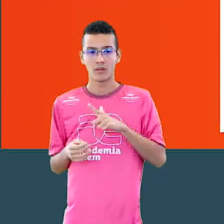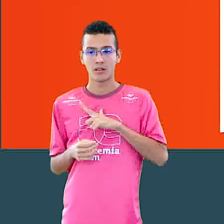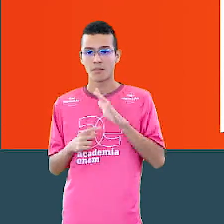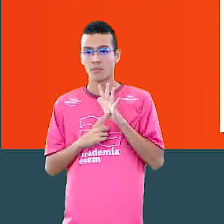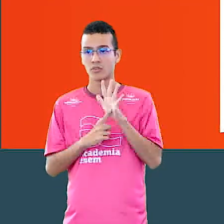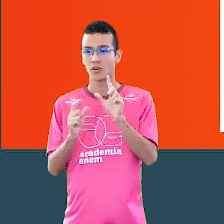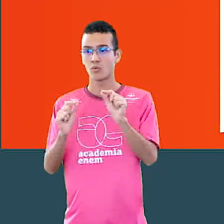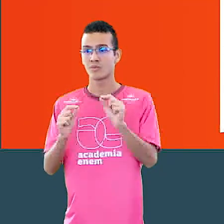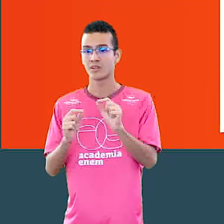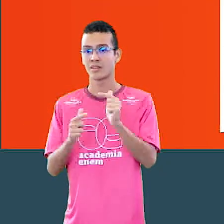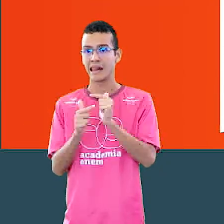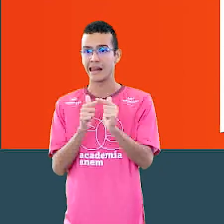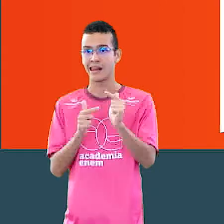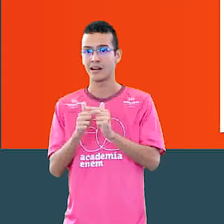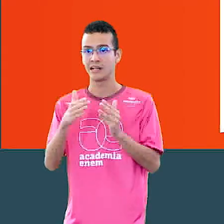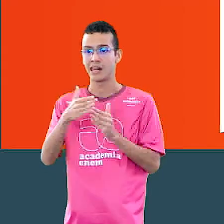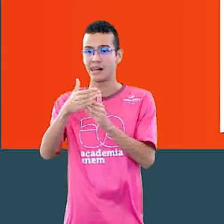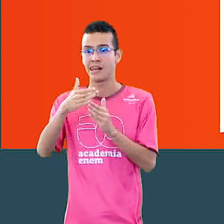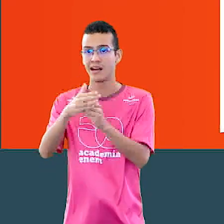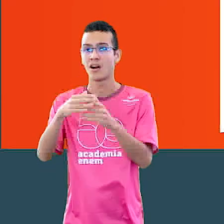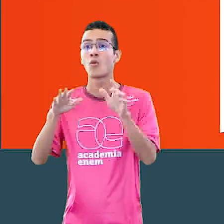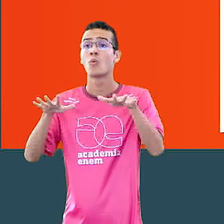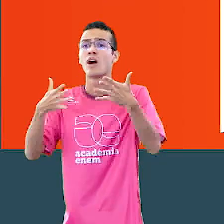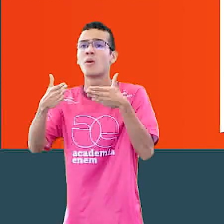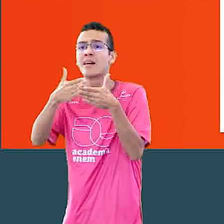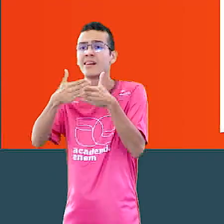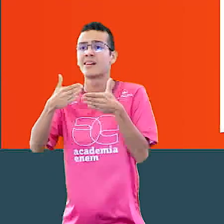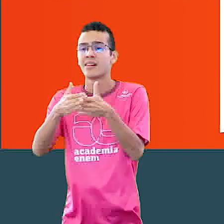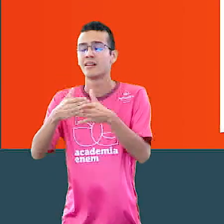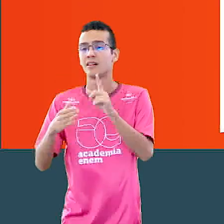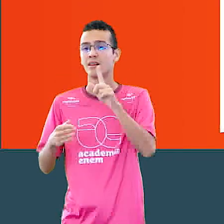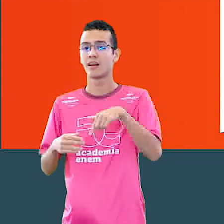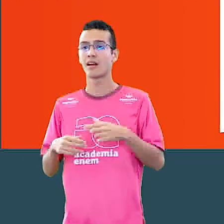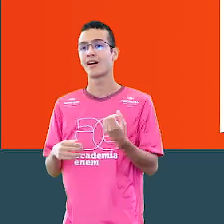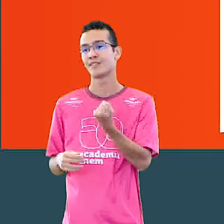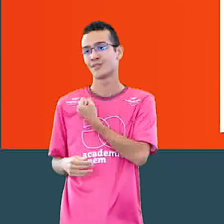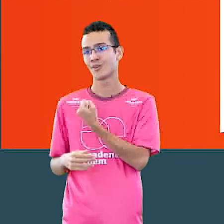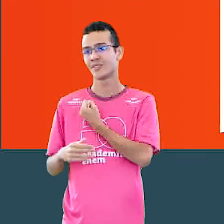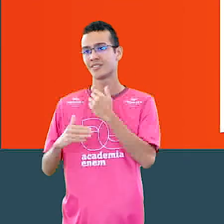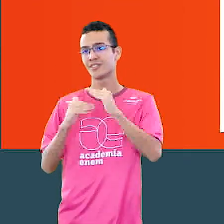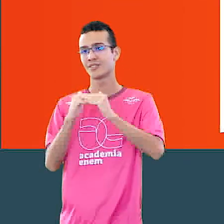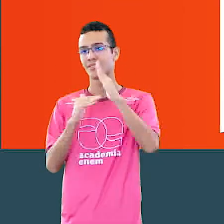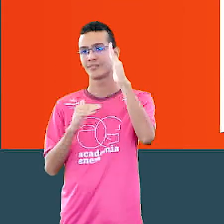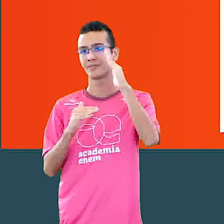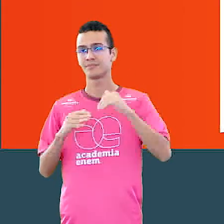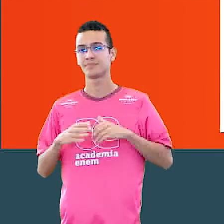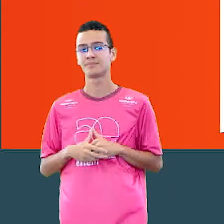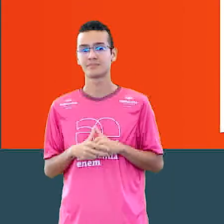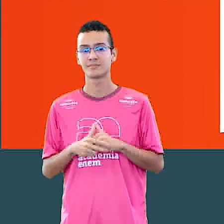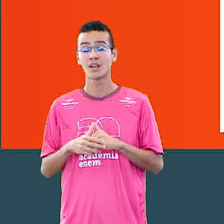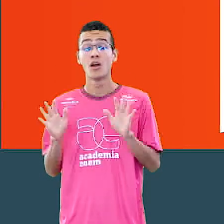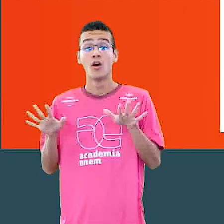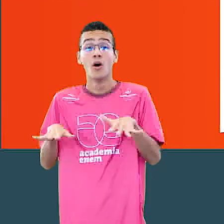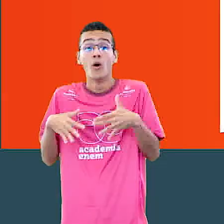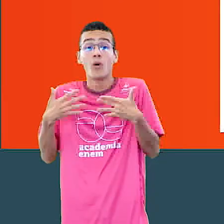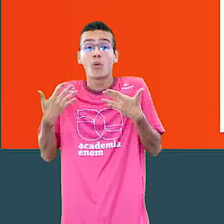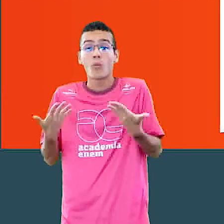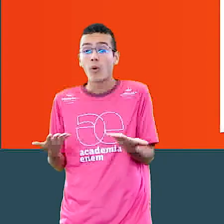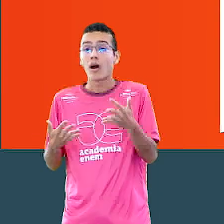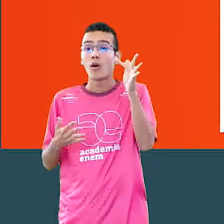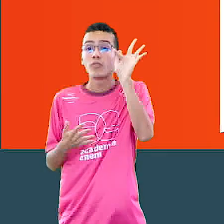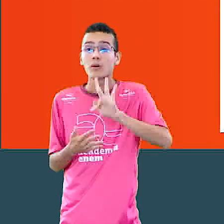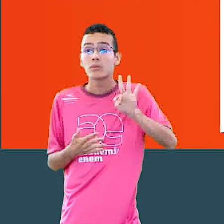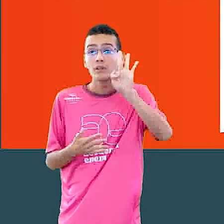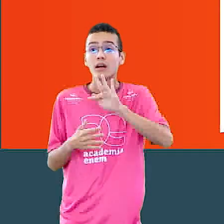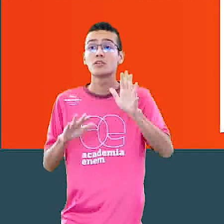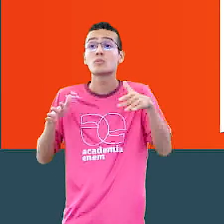obstáculo é esse? A nota de corte. Então, você quando decide para qual curso você quer, qual faculdade você quer